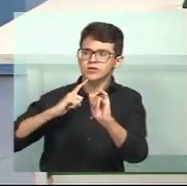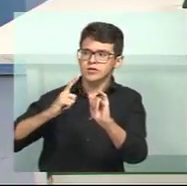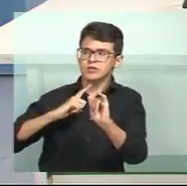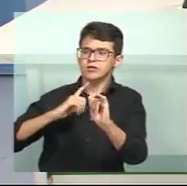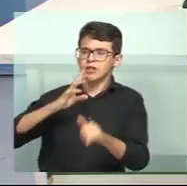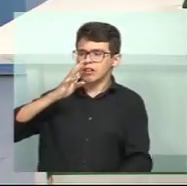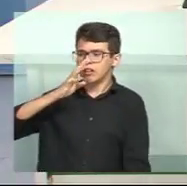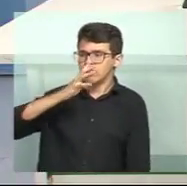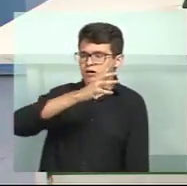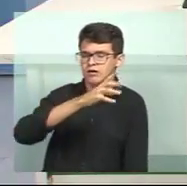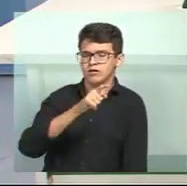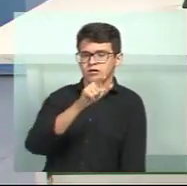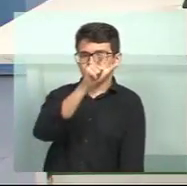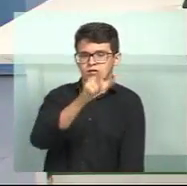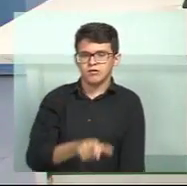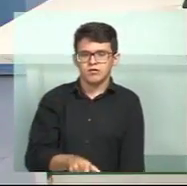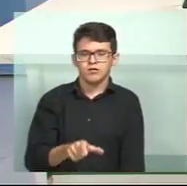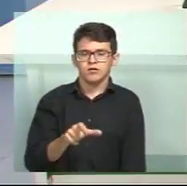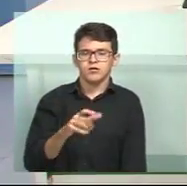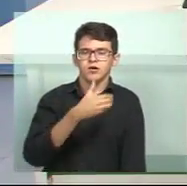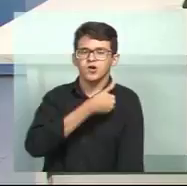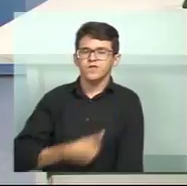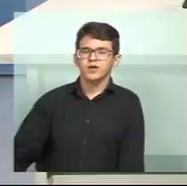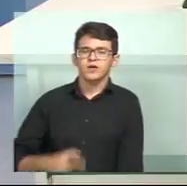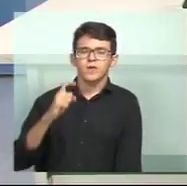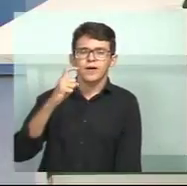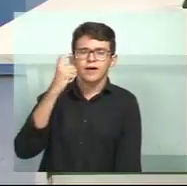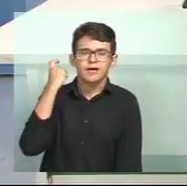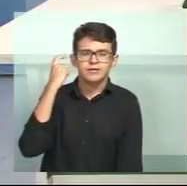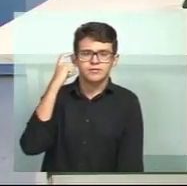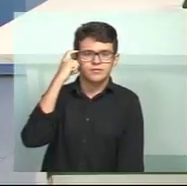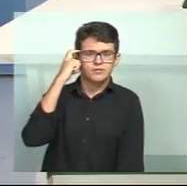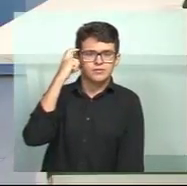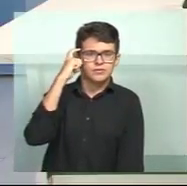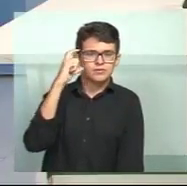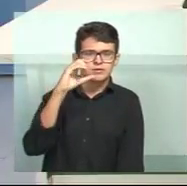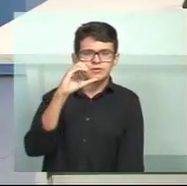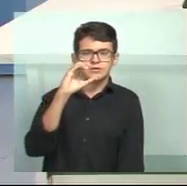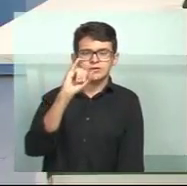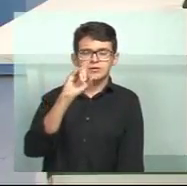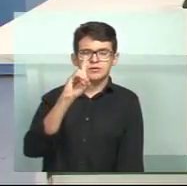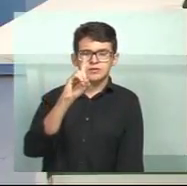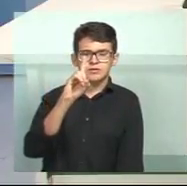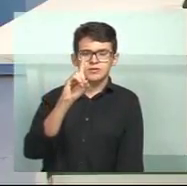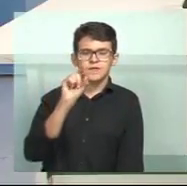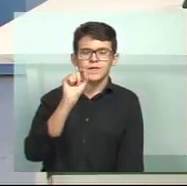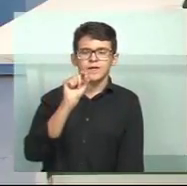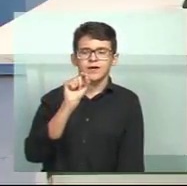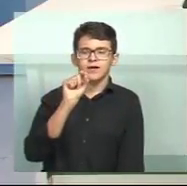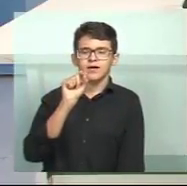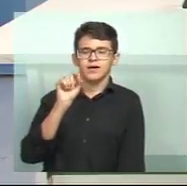julgaram e condenaram o ex-governador em relação ao empréstimo do BNB. Ao empréstimo do BNB.